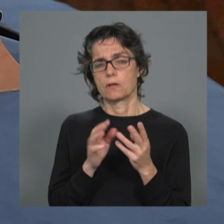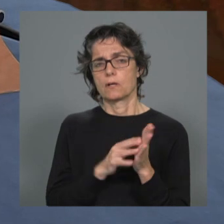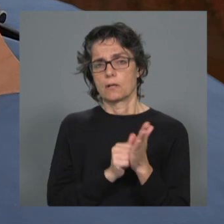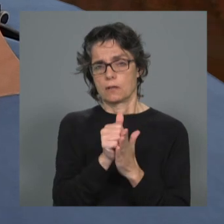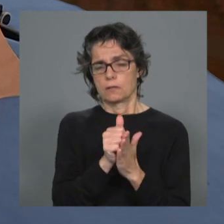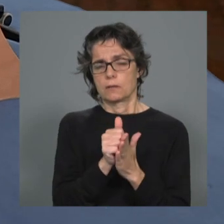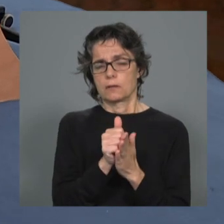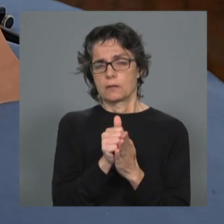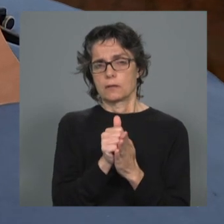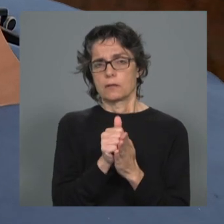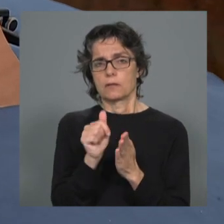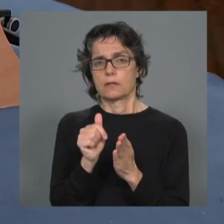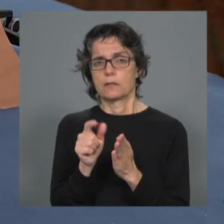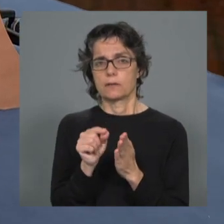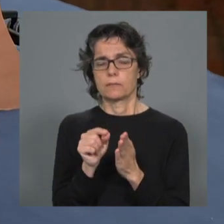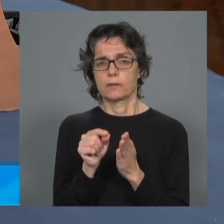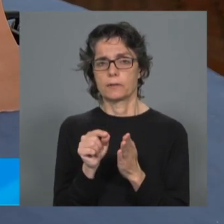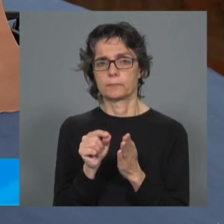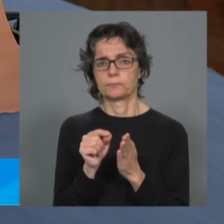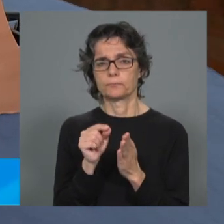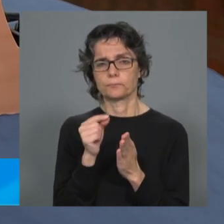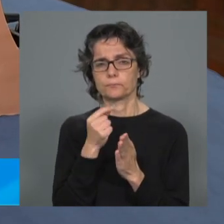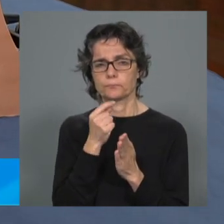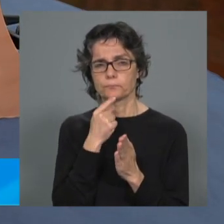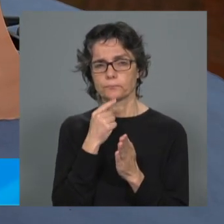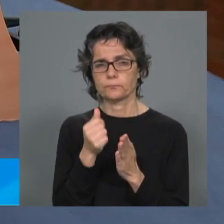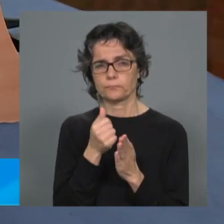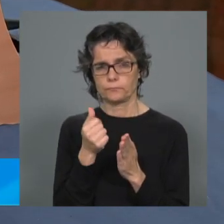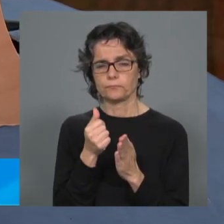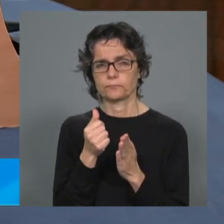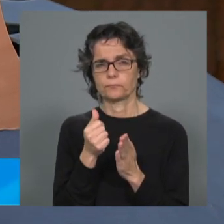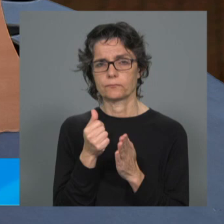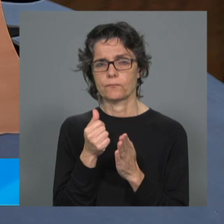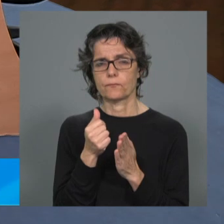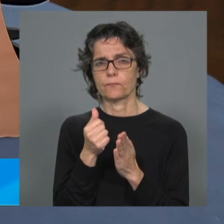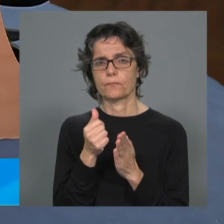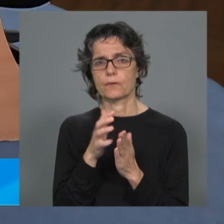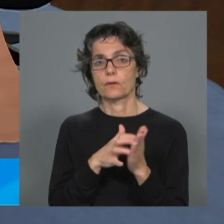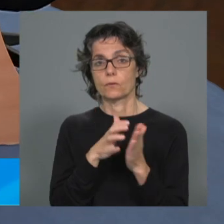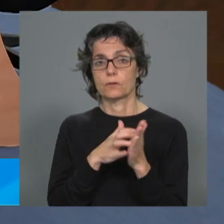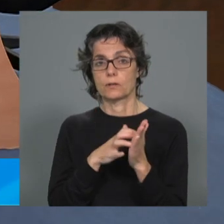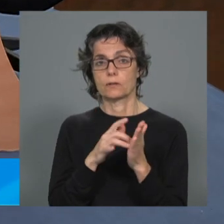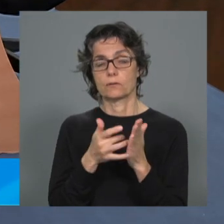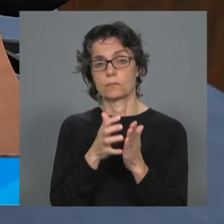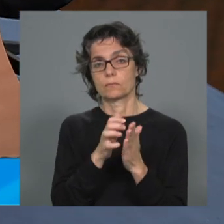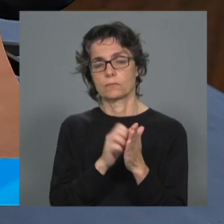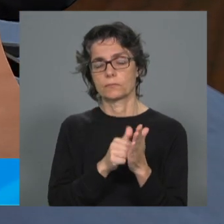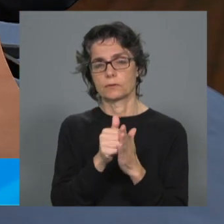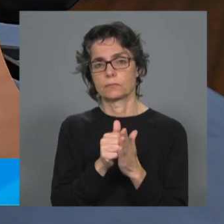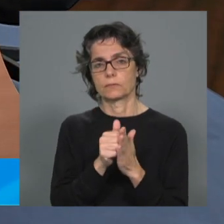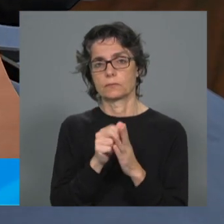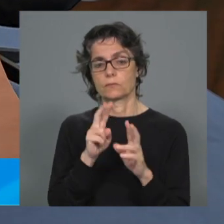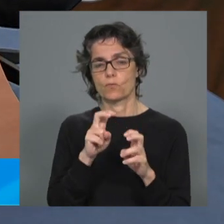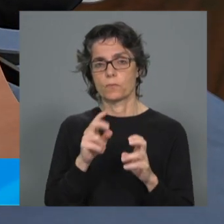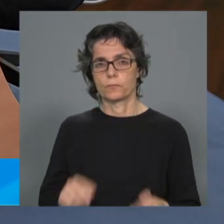destes textos, mas sobretudo da análise que é necessário fazer para os textos que vêm na Bíblia, não é? Sim,